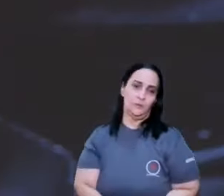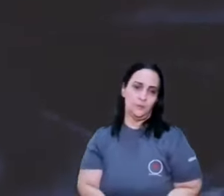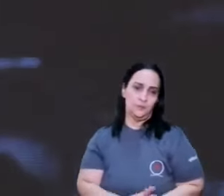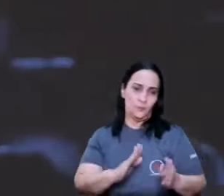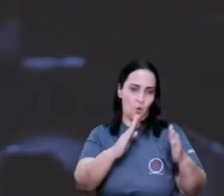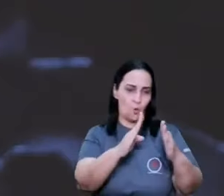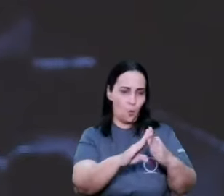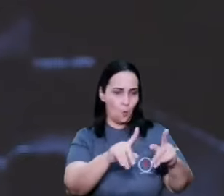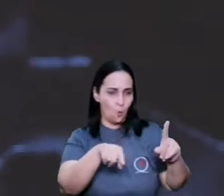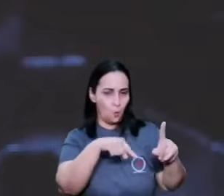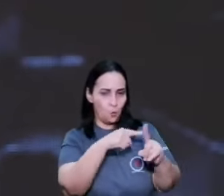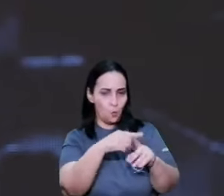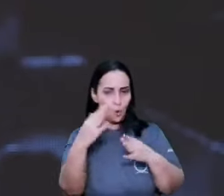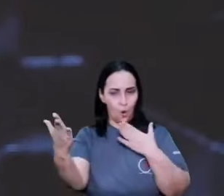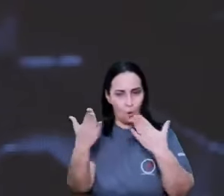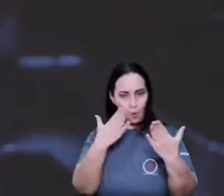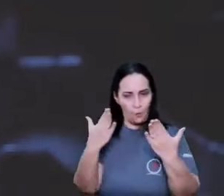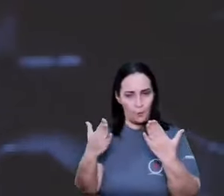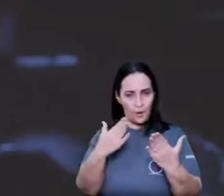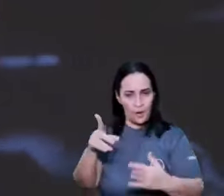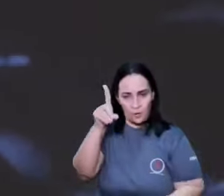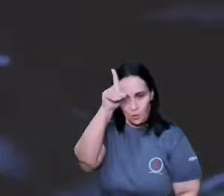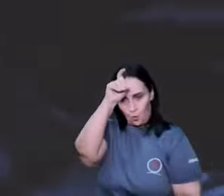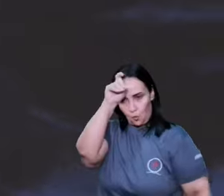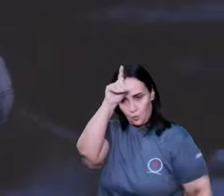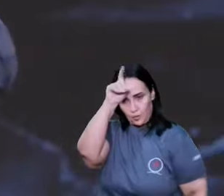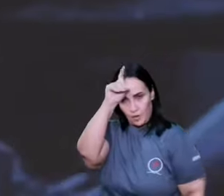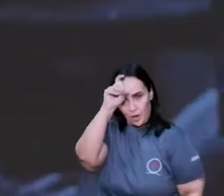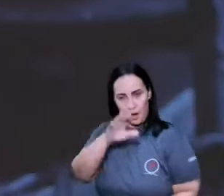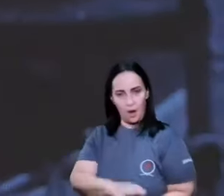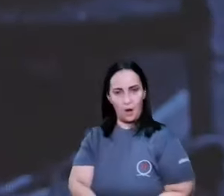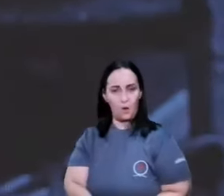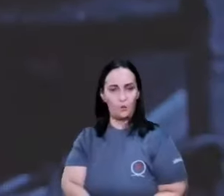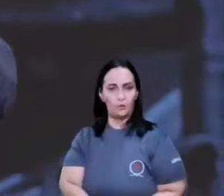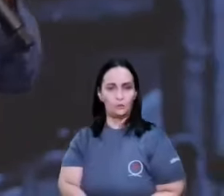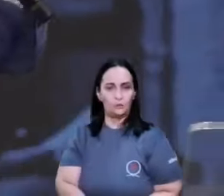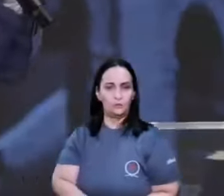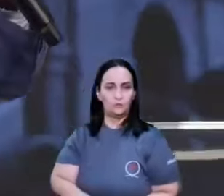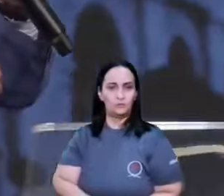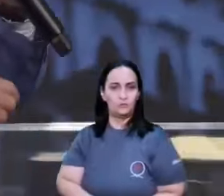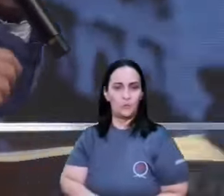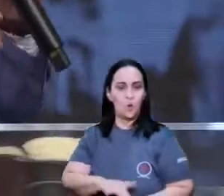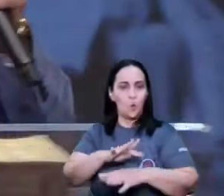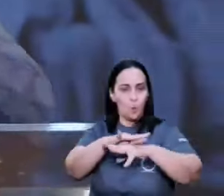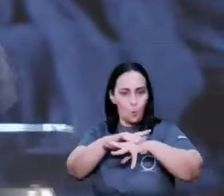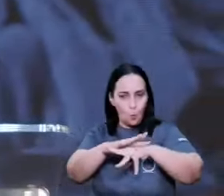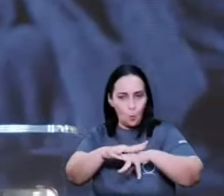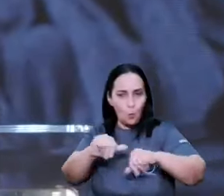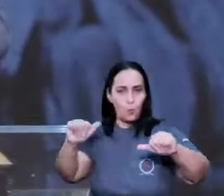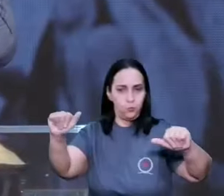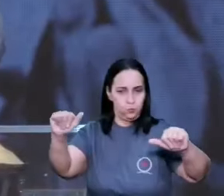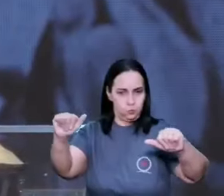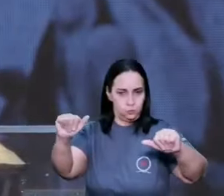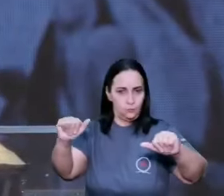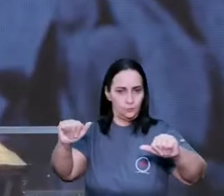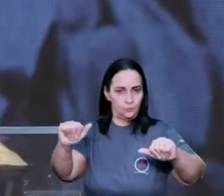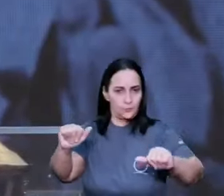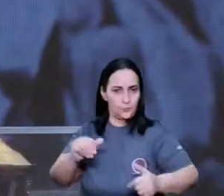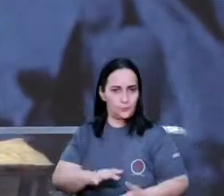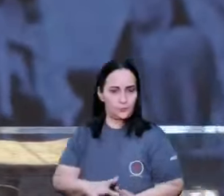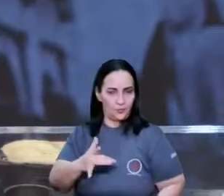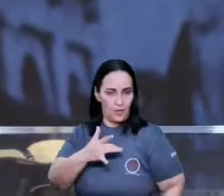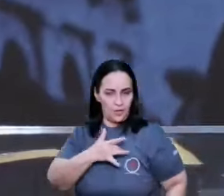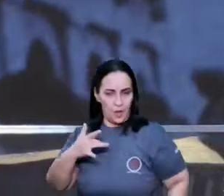hospital de Jeová rafá aquele que é médico aquele que Sara aquele que é saúde e ele está te